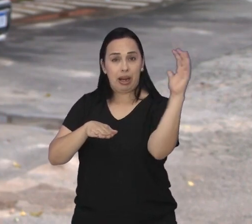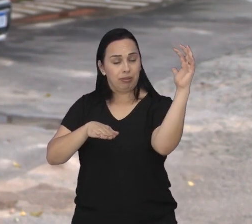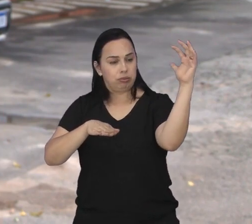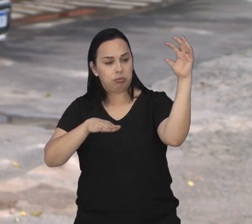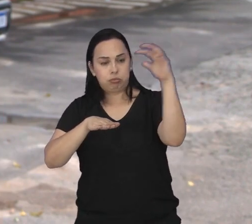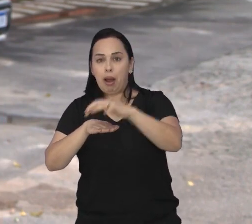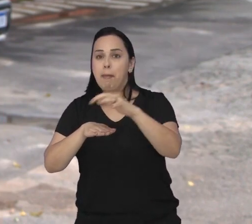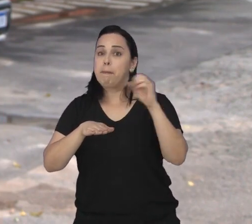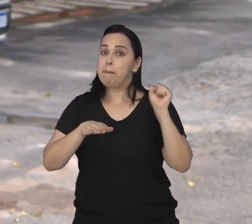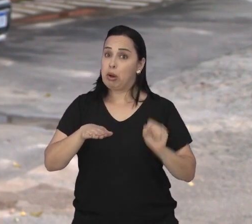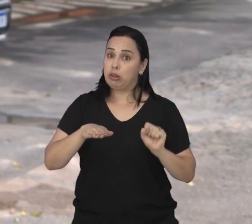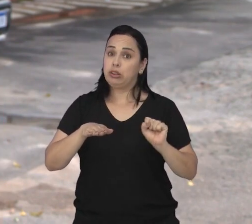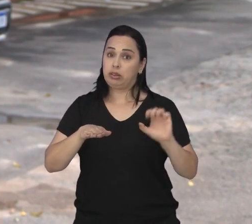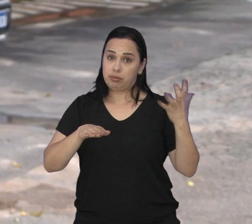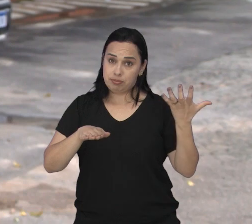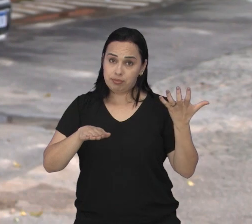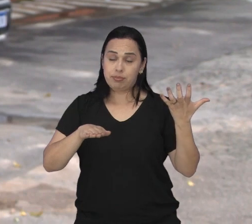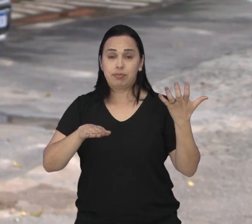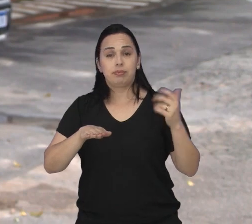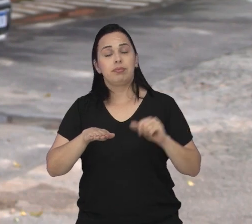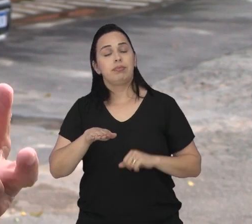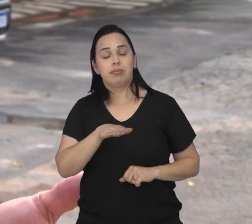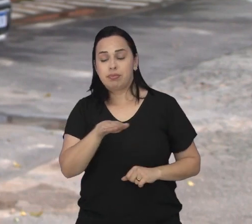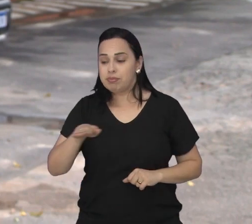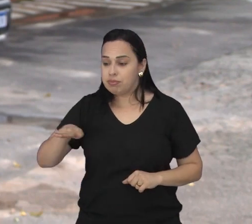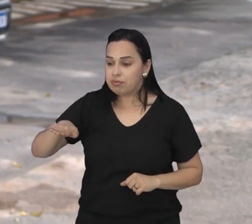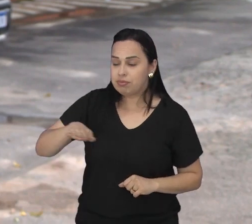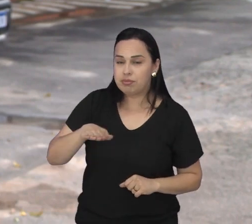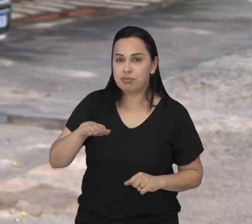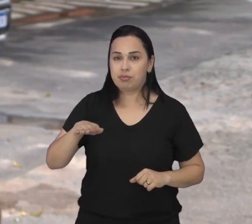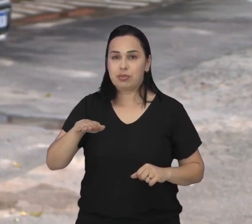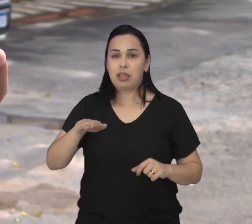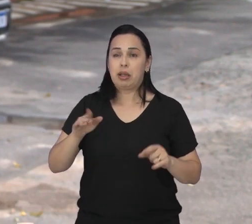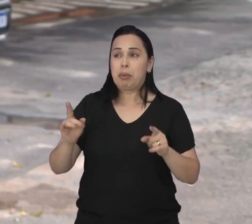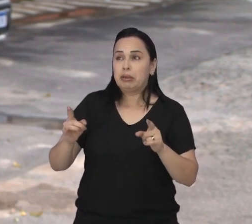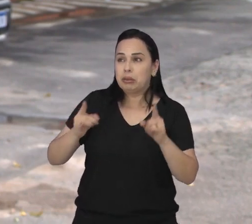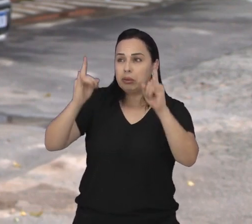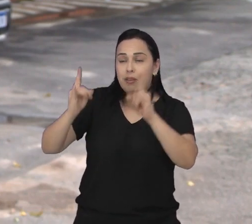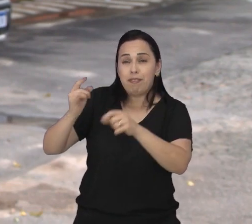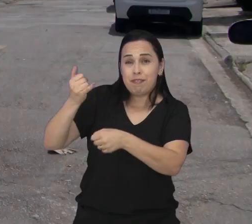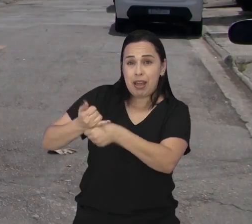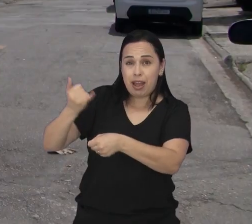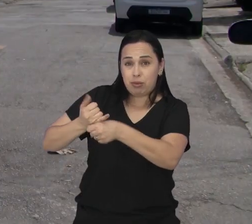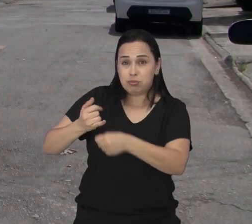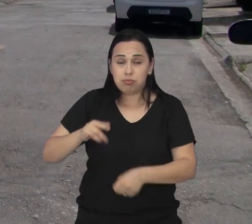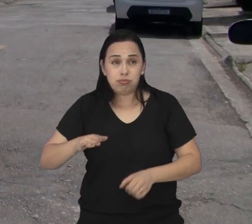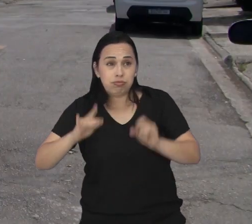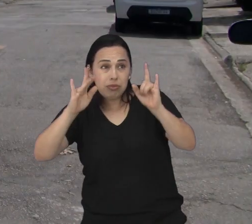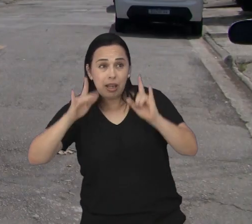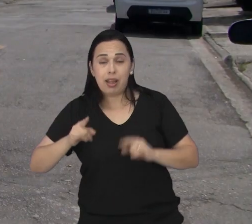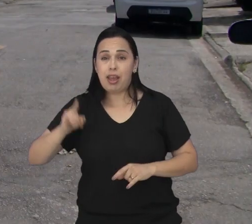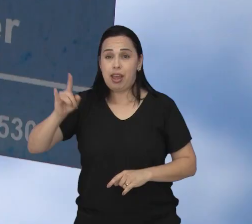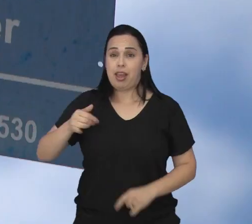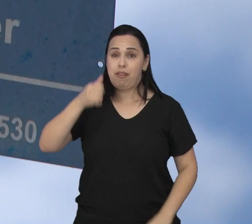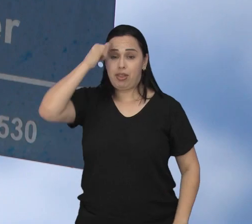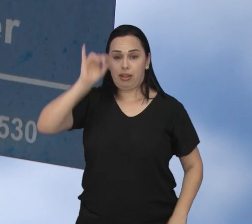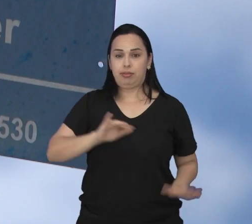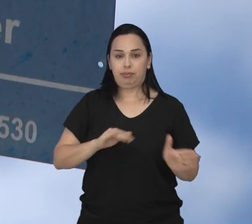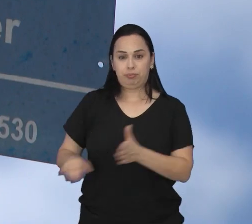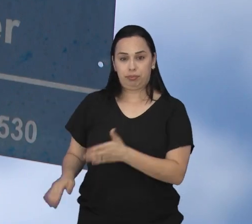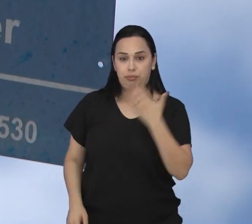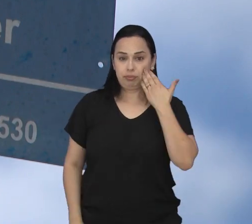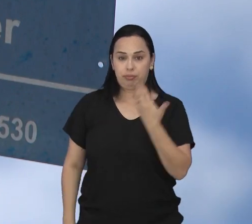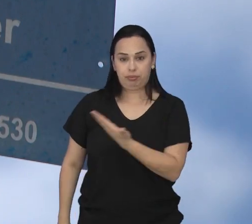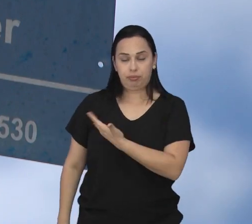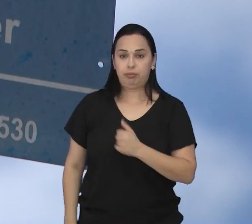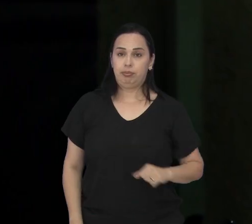próximo a árvores, né, se abrigar embaixo de árvores, nem marquises, nem estrutura metálica. Para os moradores da rua Felício